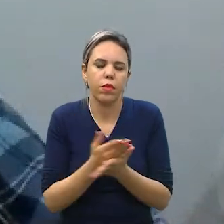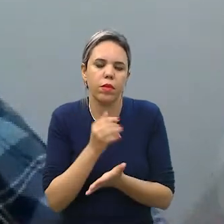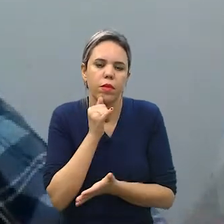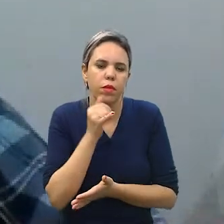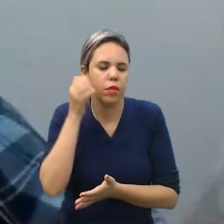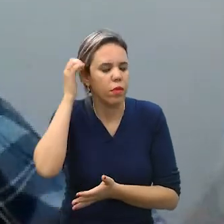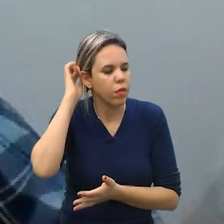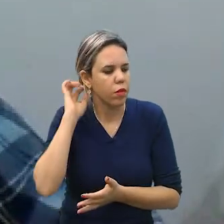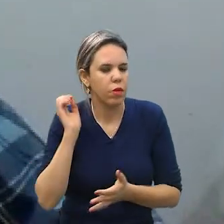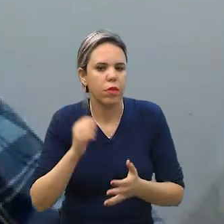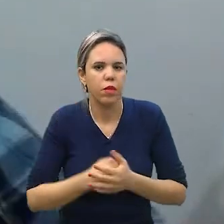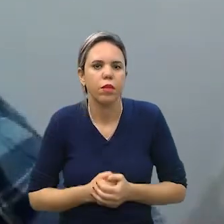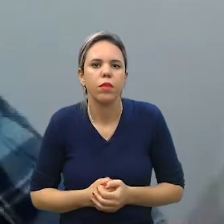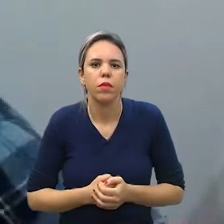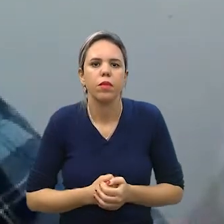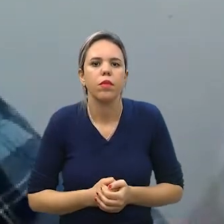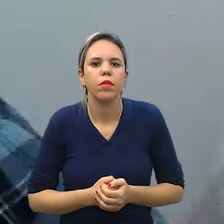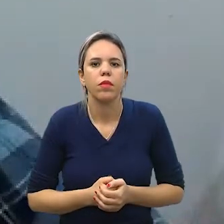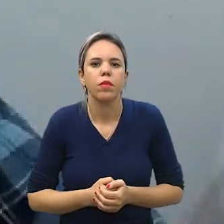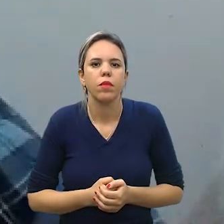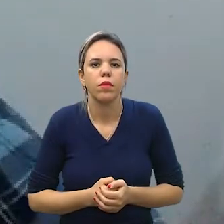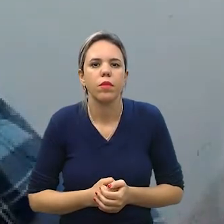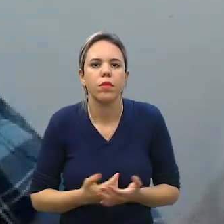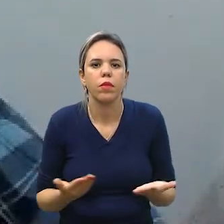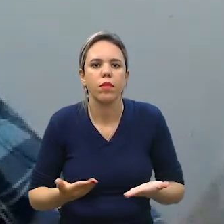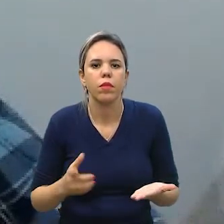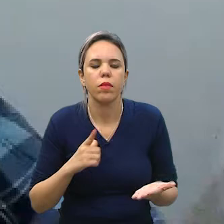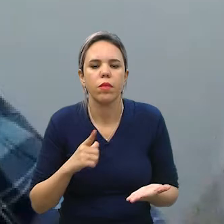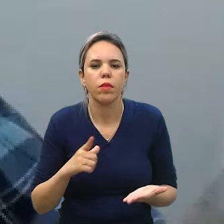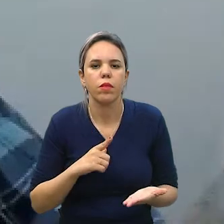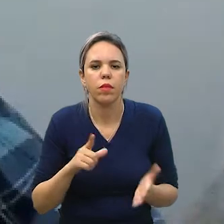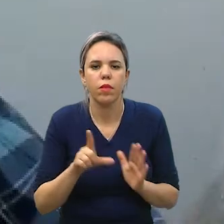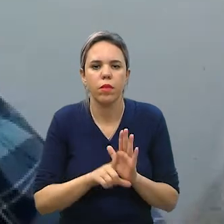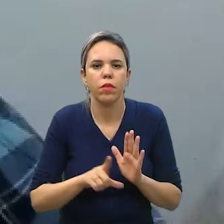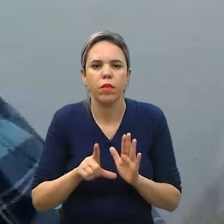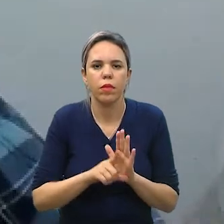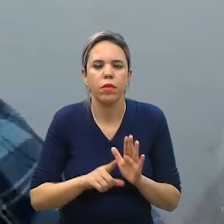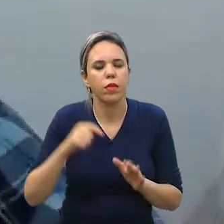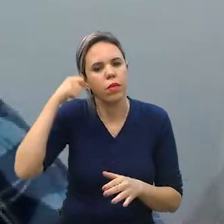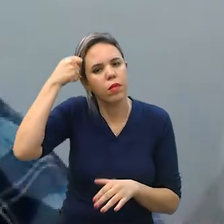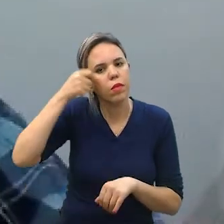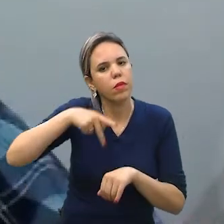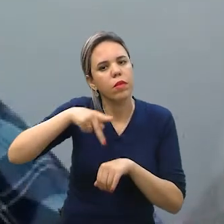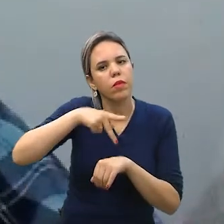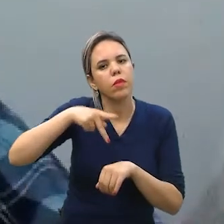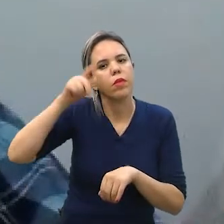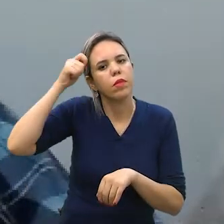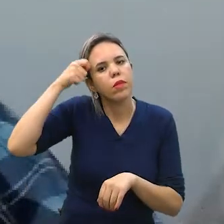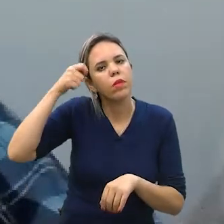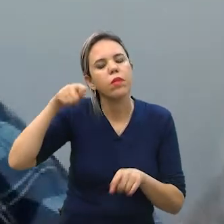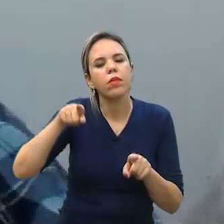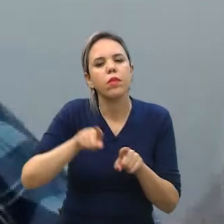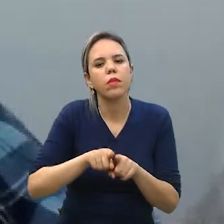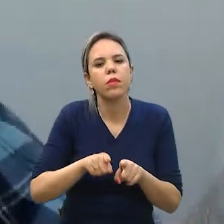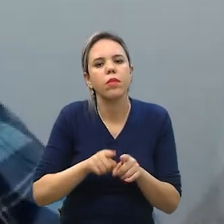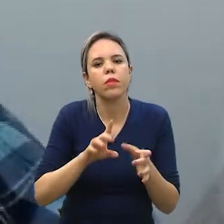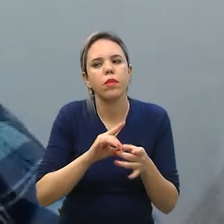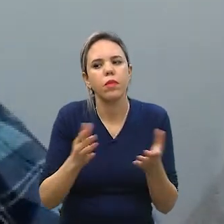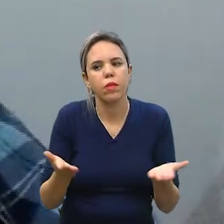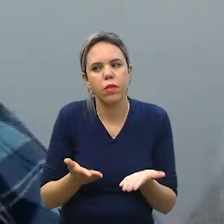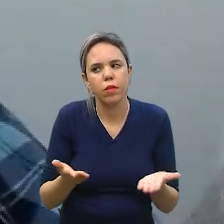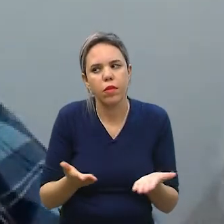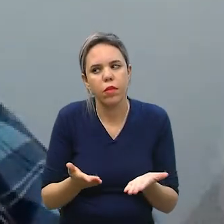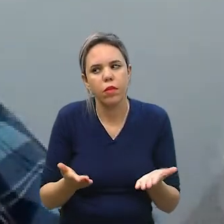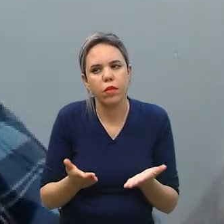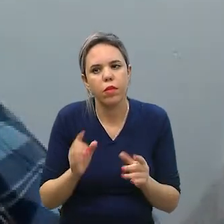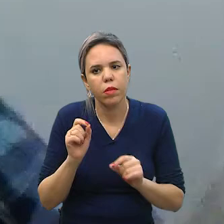exemplo. Nas listas mais recentes, a gente tem obras que são de literaturas africanas ou de literatura mais contemporânea,